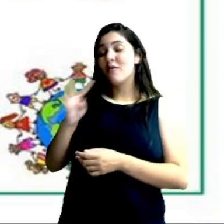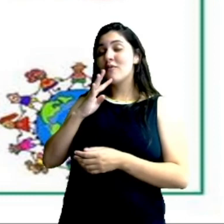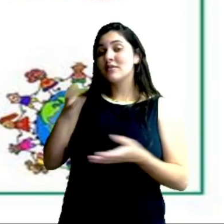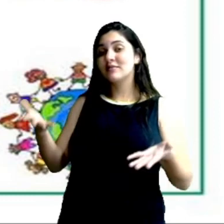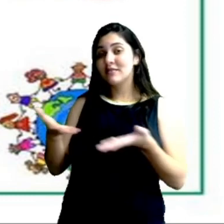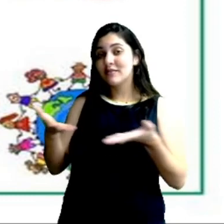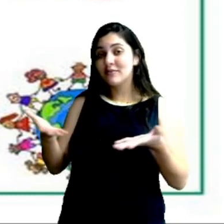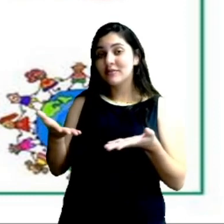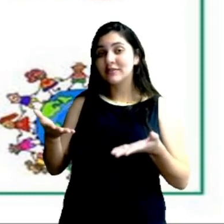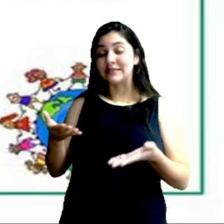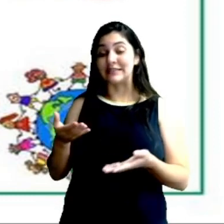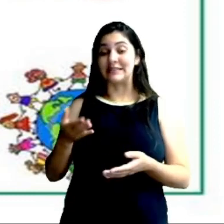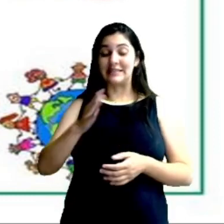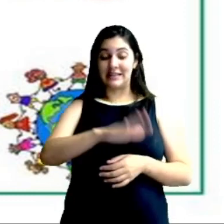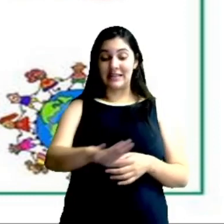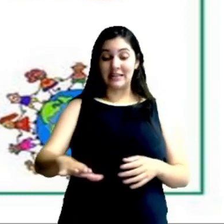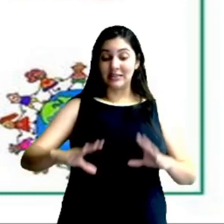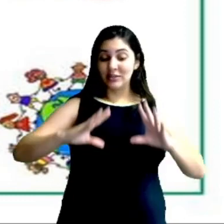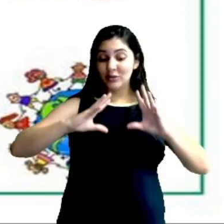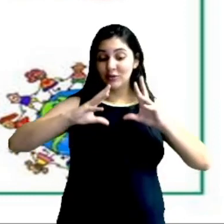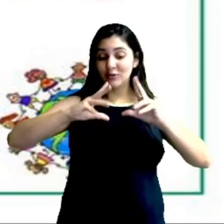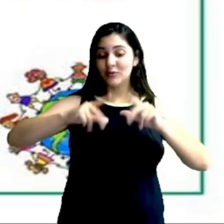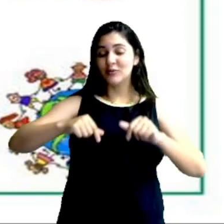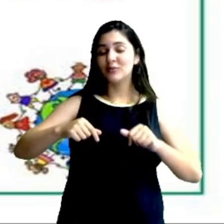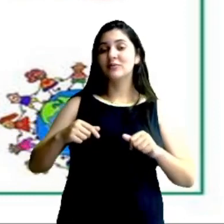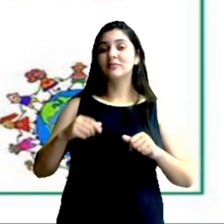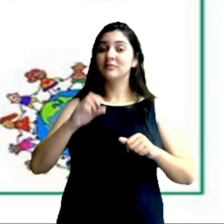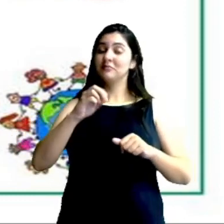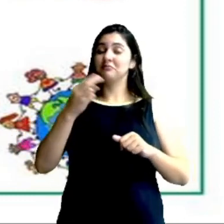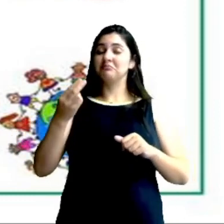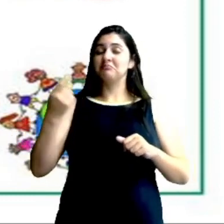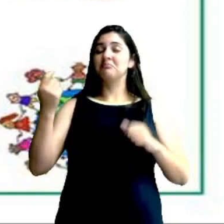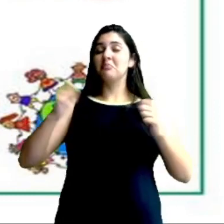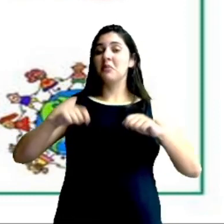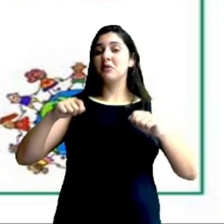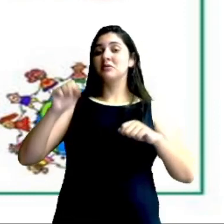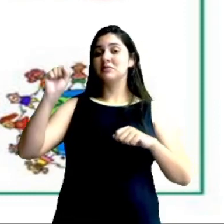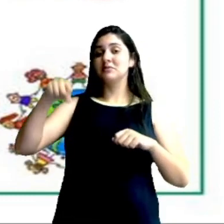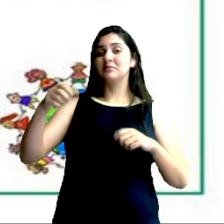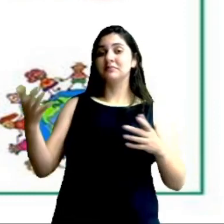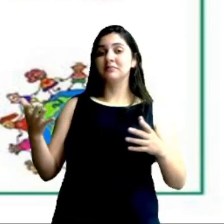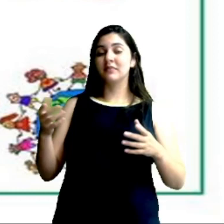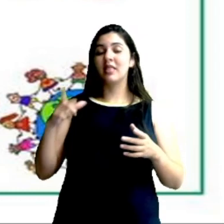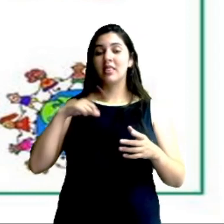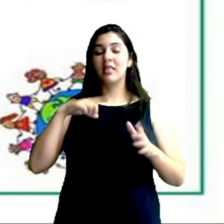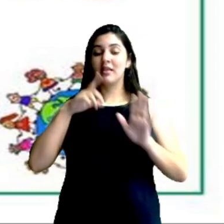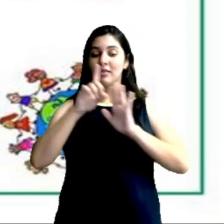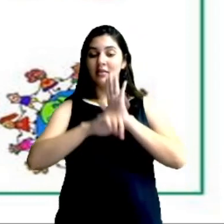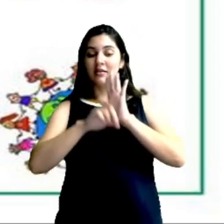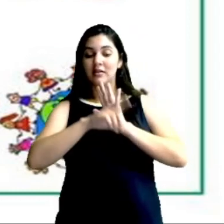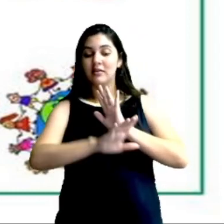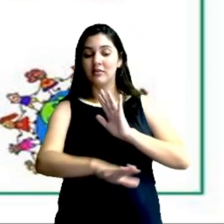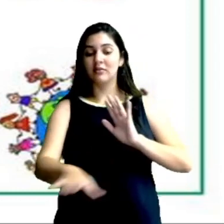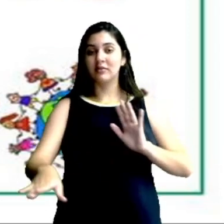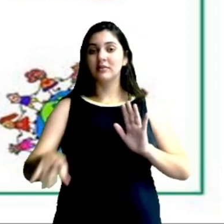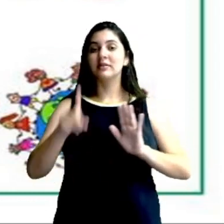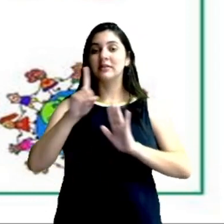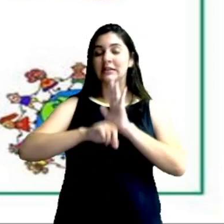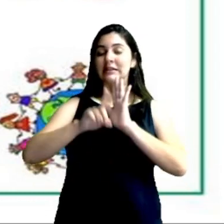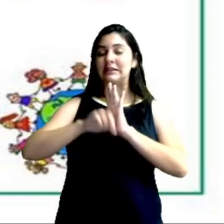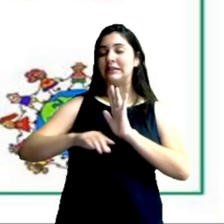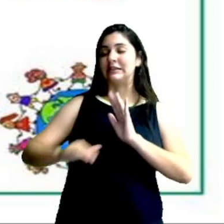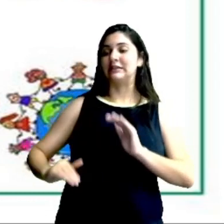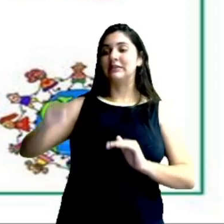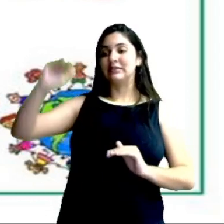você criança é tudo isto ou é o devia ser é ter direito à infância ter